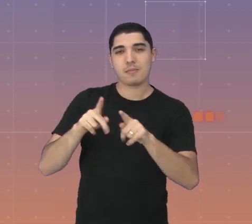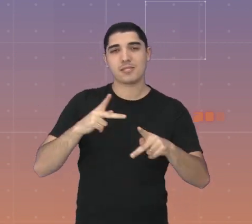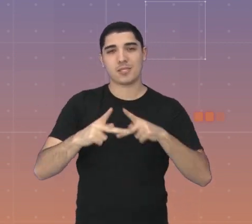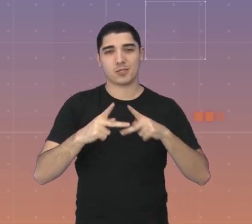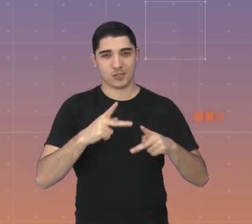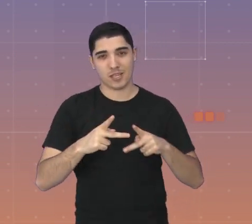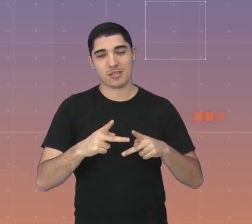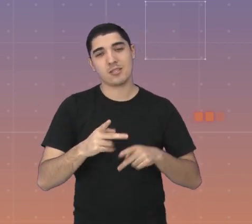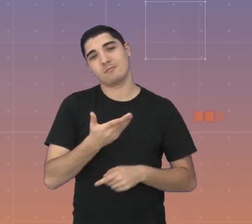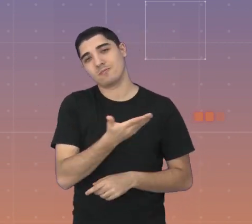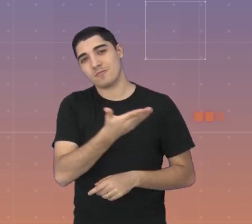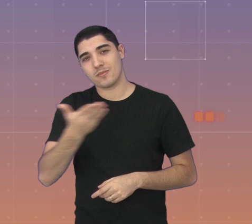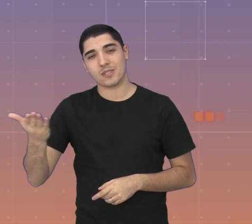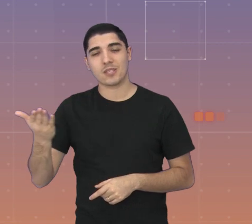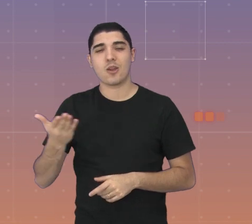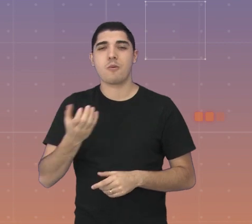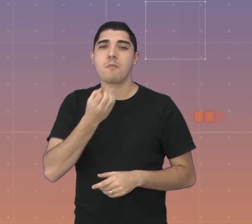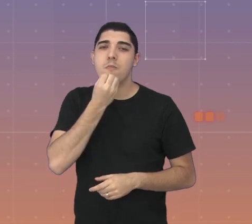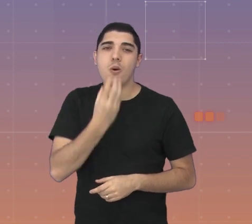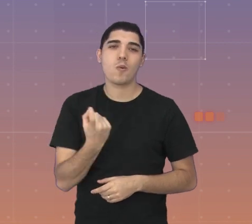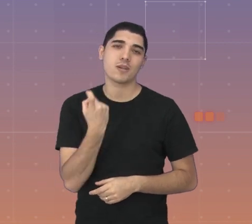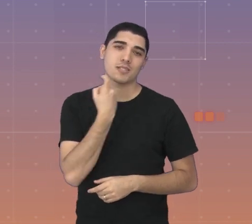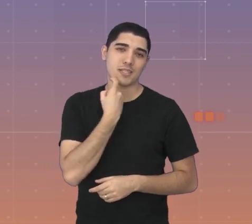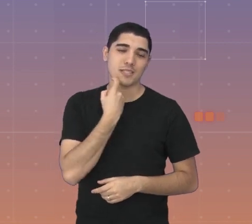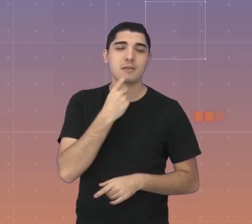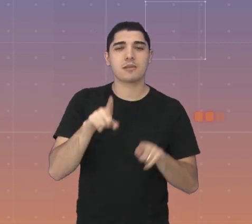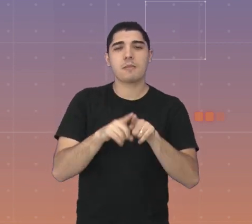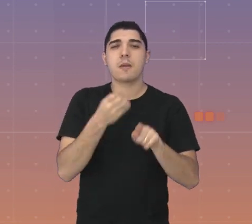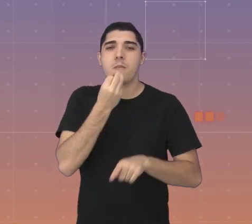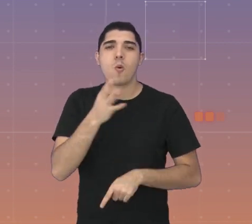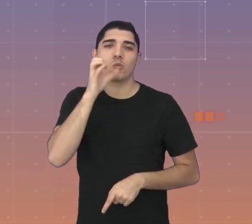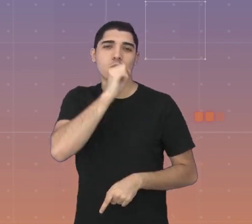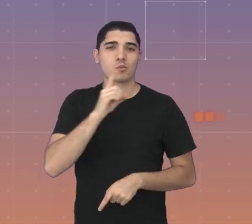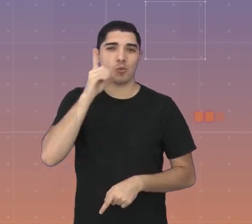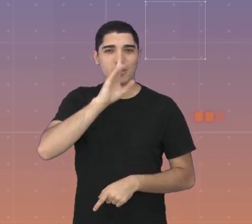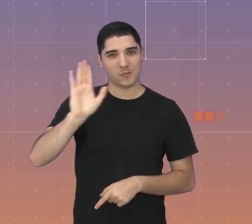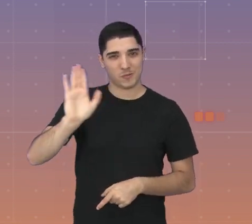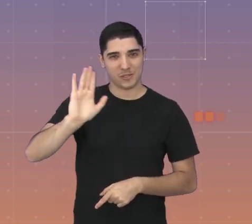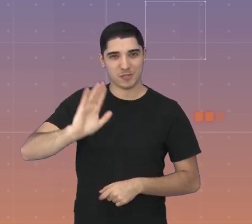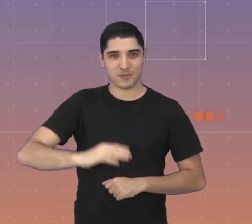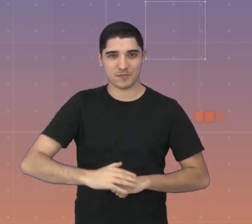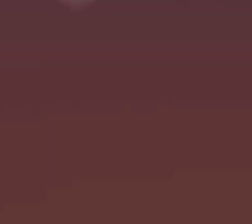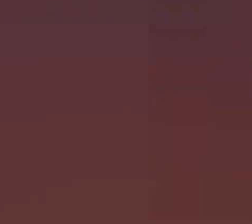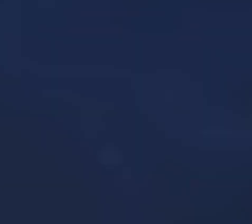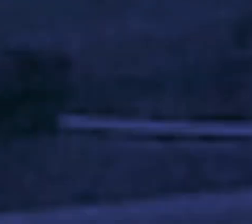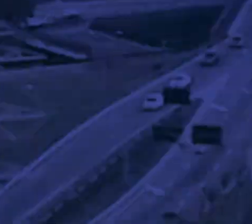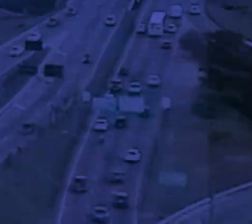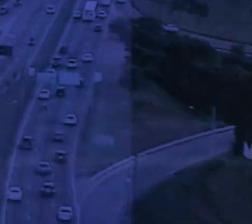nossa cidade. Tenham todos uma ótima sexta-feira e um bom final de semana. Tchau!